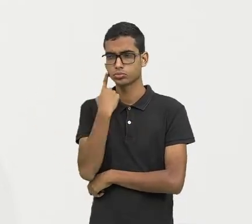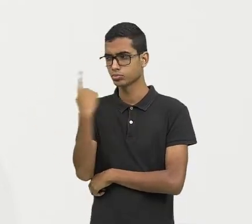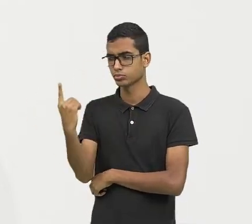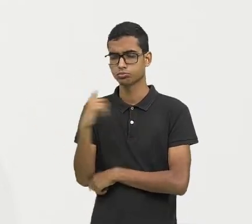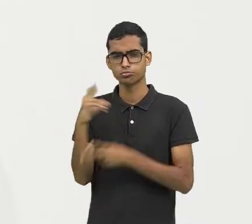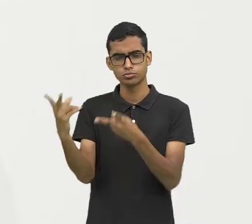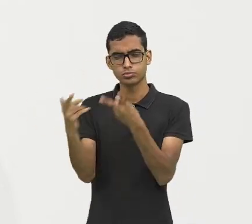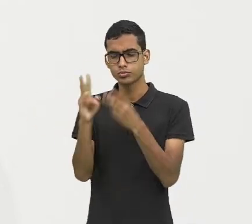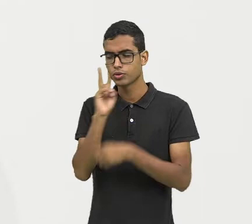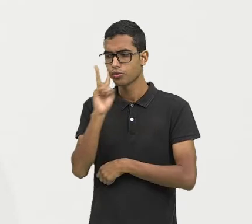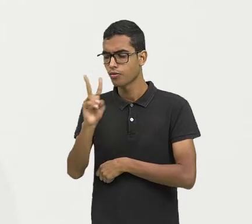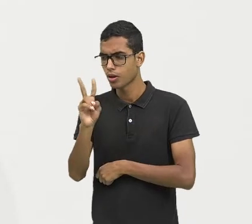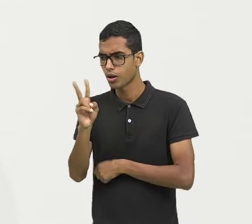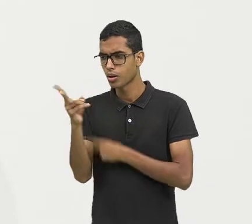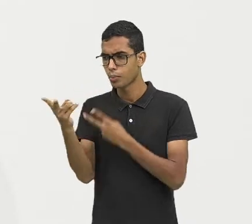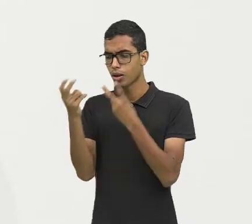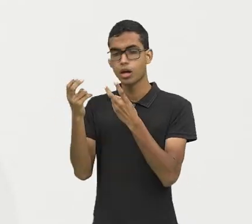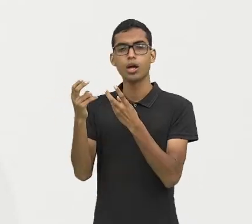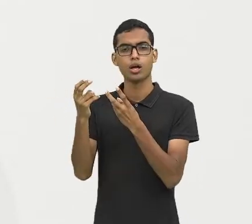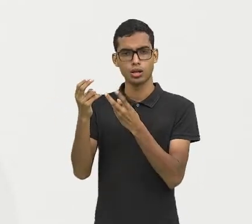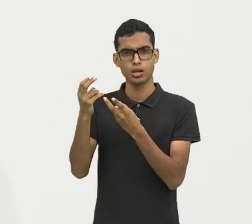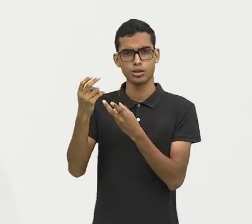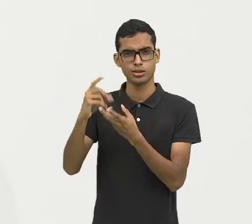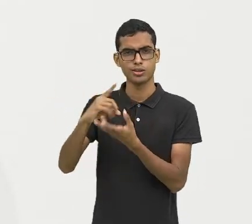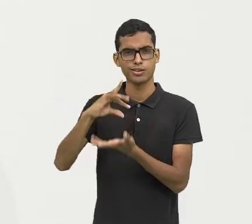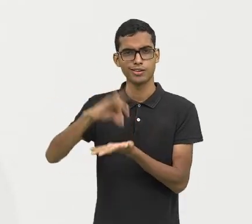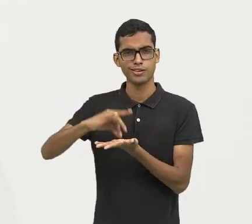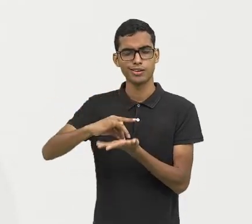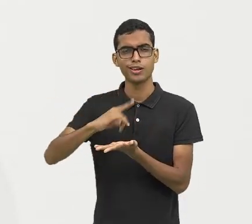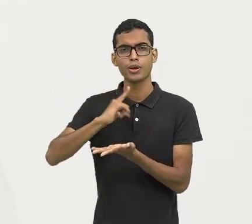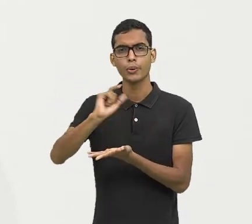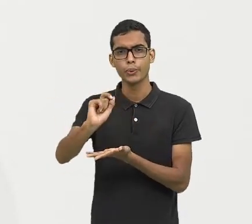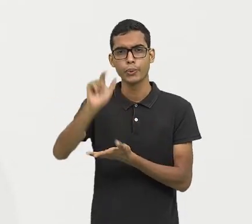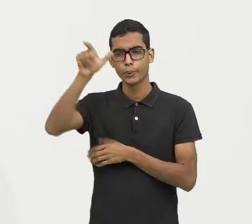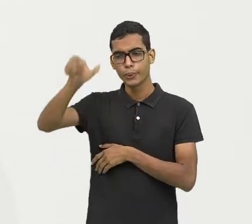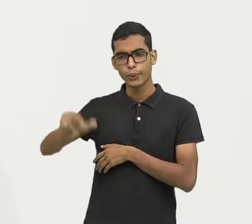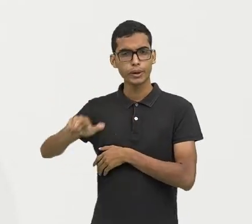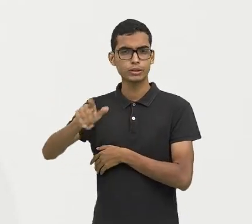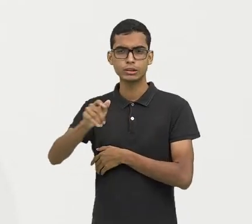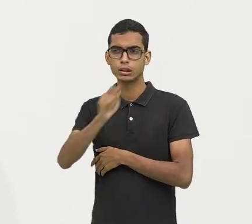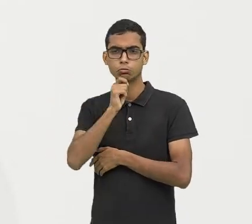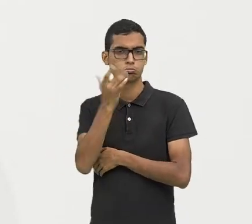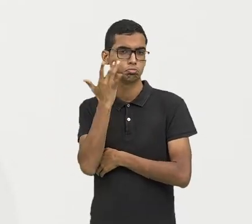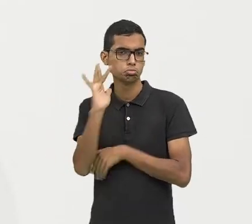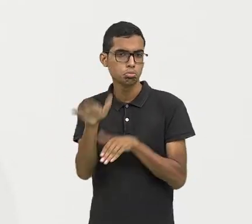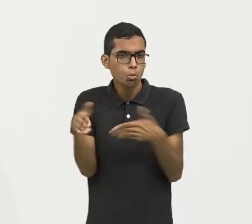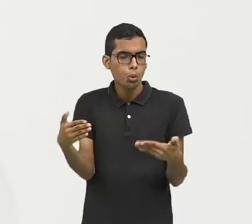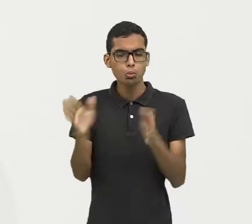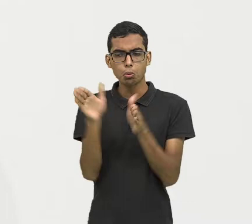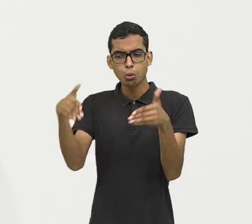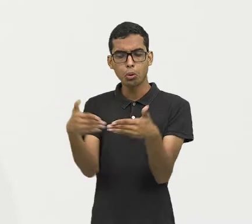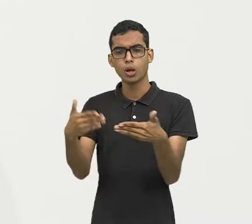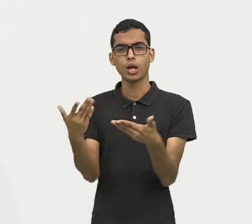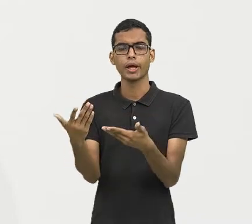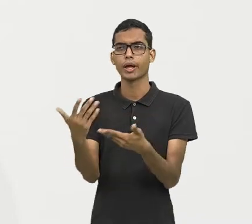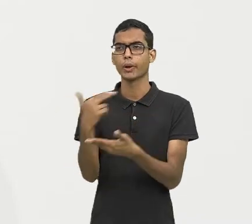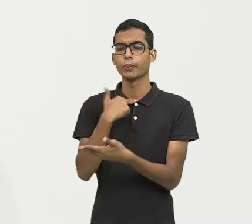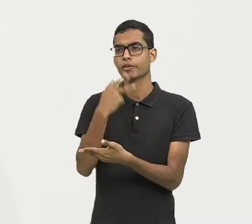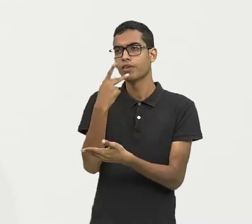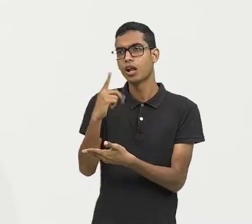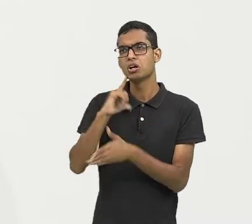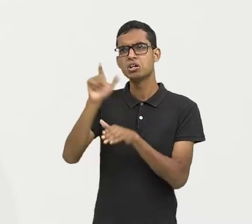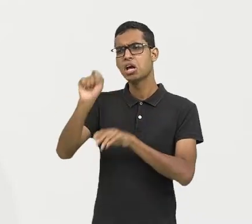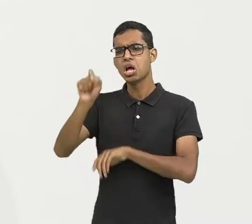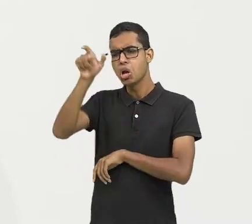perceba que a gente tem um sujeito indeterminado nesta oração. Especificamente, a gente não pode dizer quem é esse sujeito. A